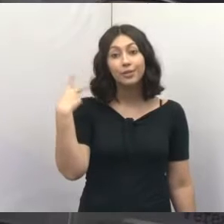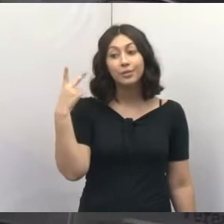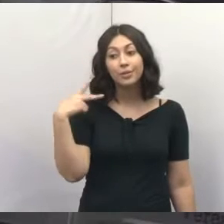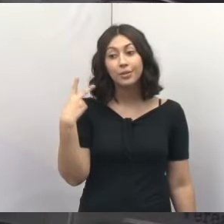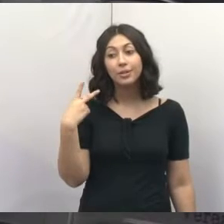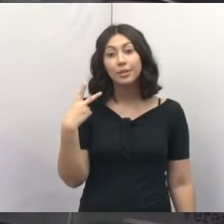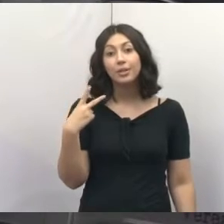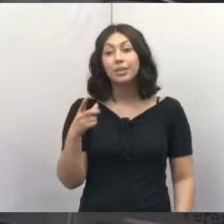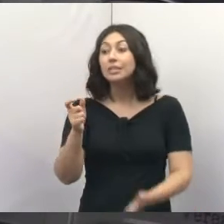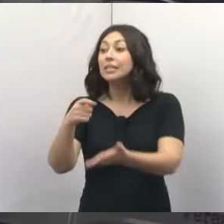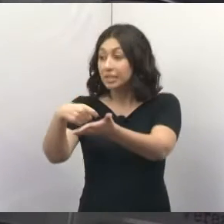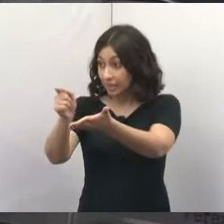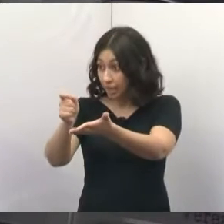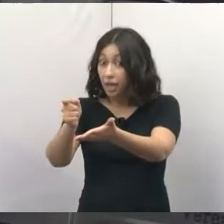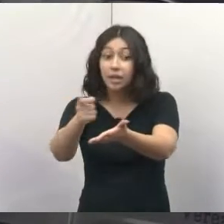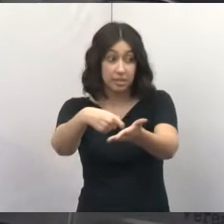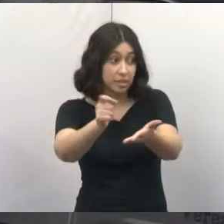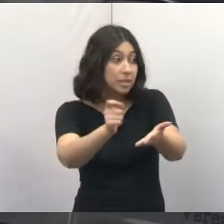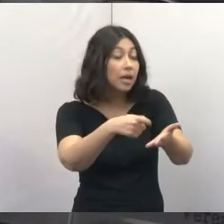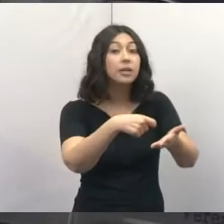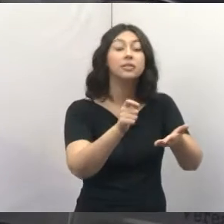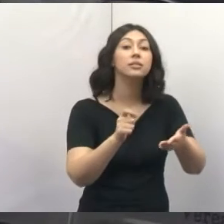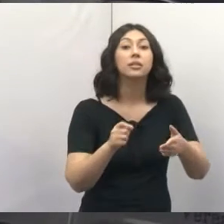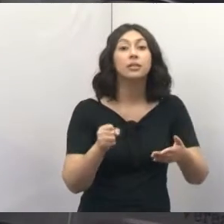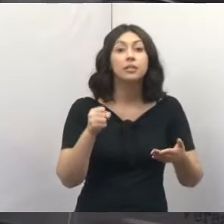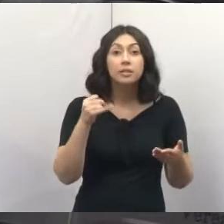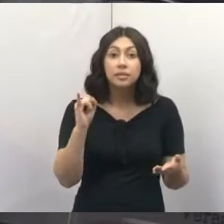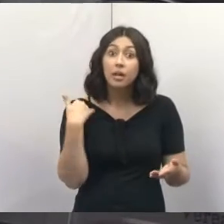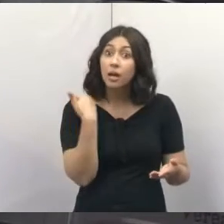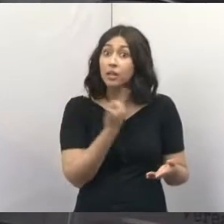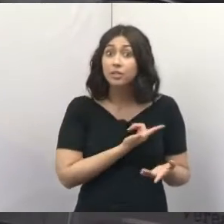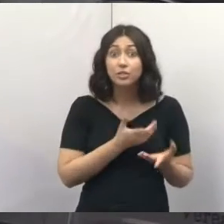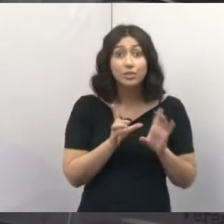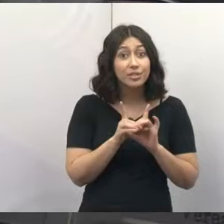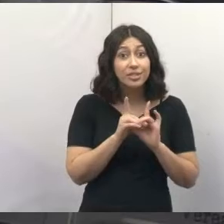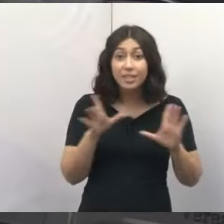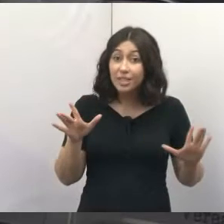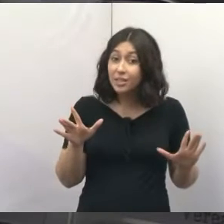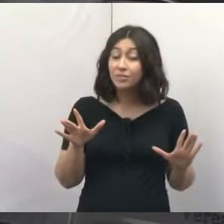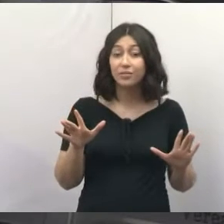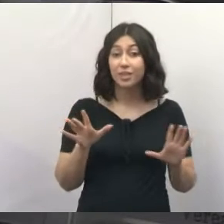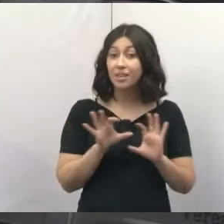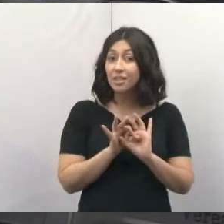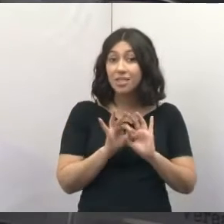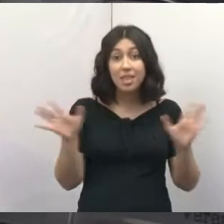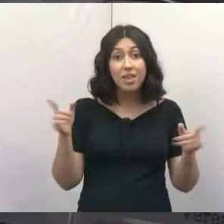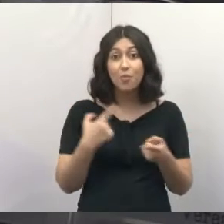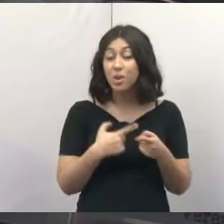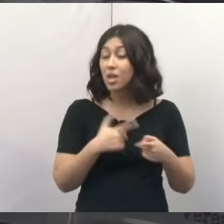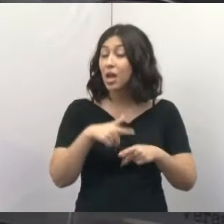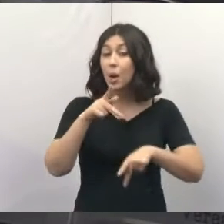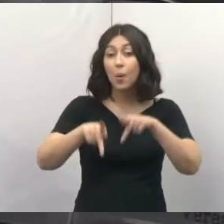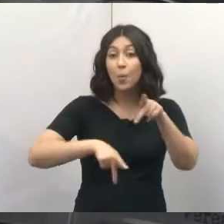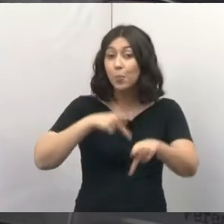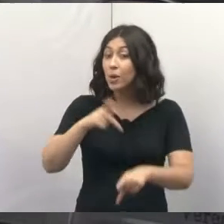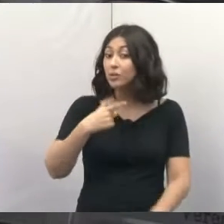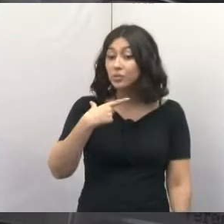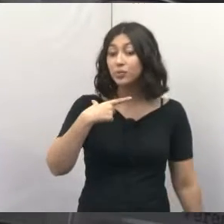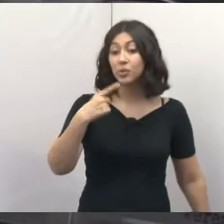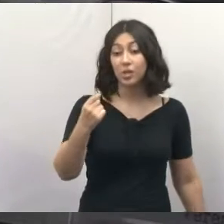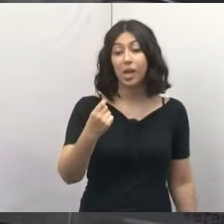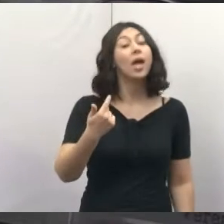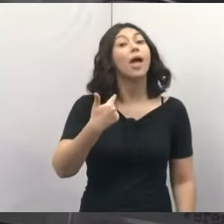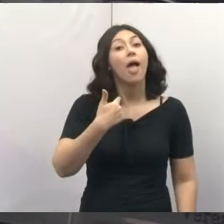para colher a assinatura, sendo que o vereador tem autonomia, foi eleito pela população, um único vereador representa